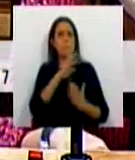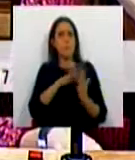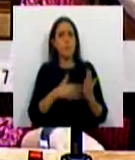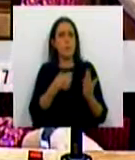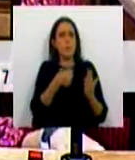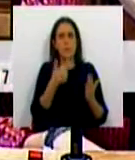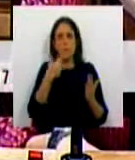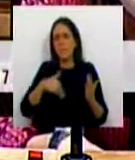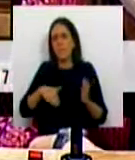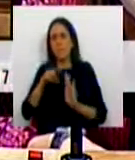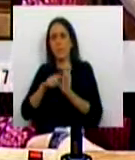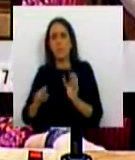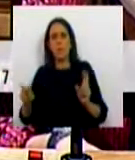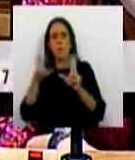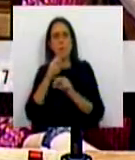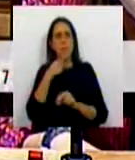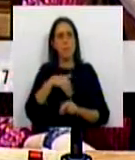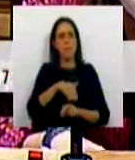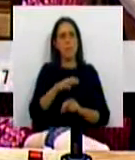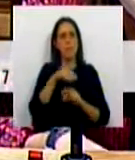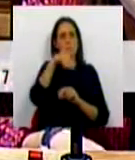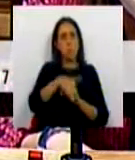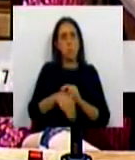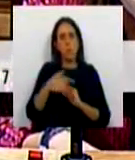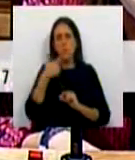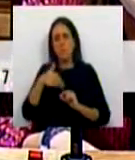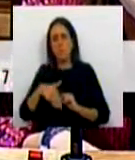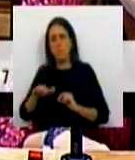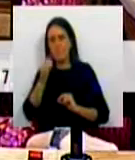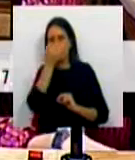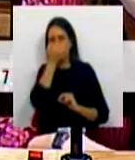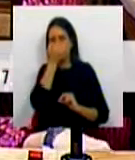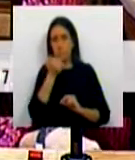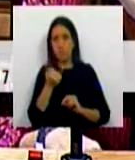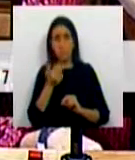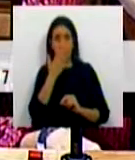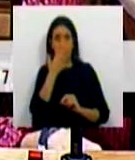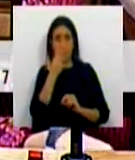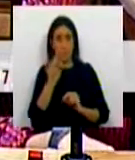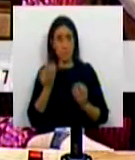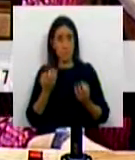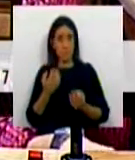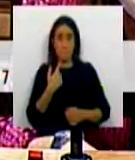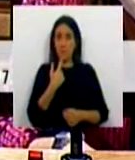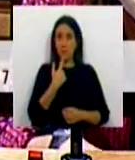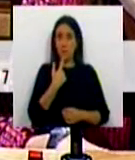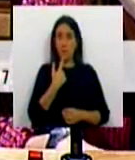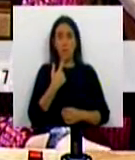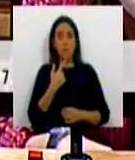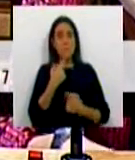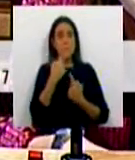novas medidas, derrapagens e deslizes. Aparentemente fizeram-no, pasme-se, sem